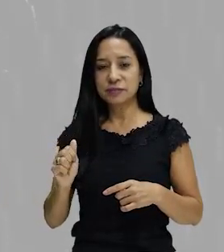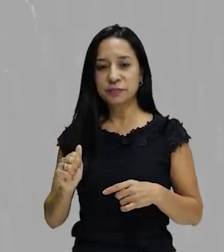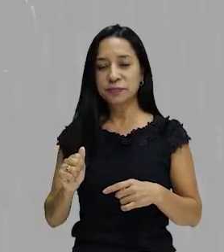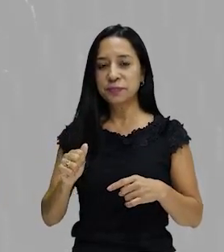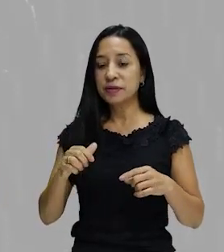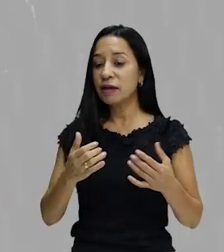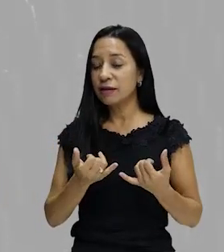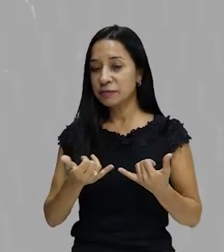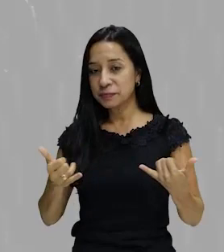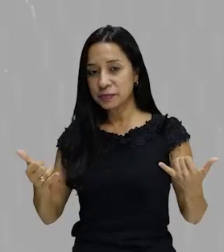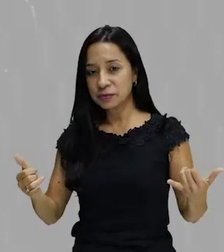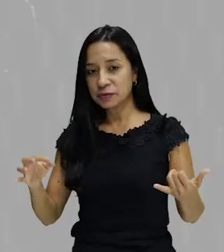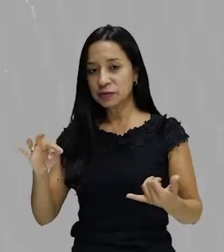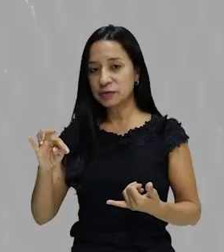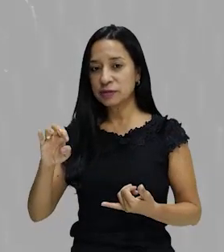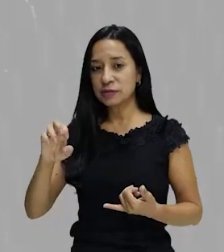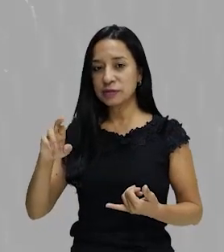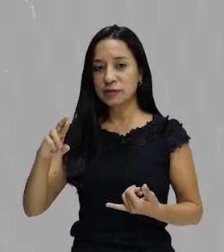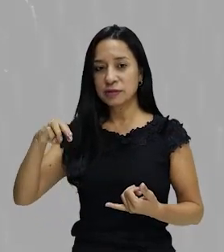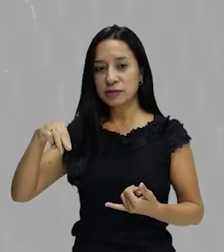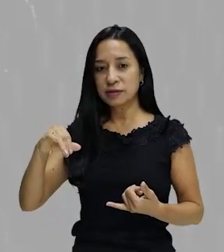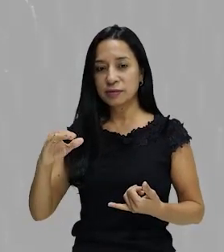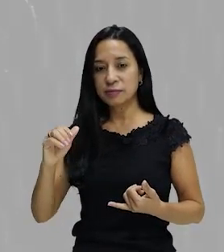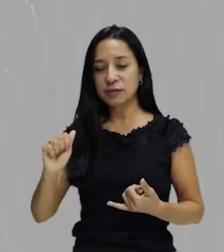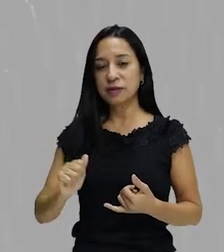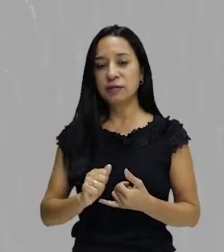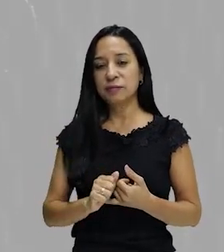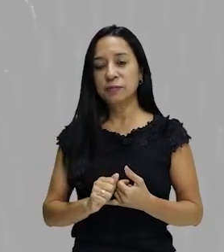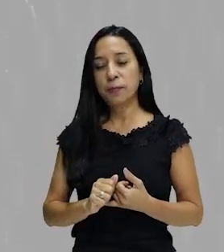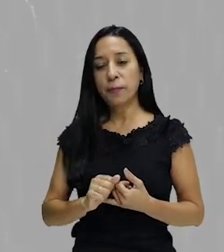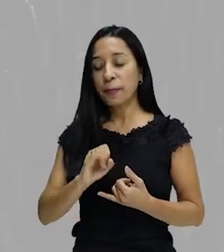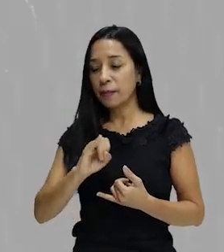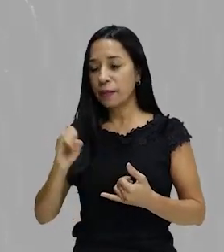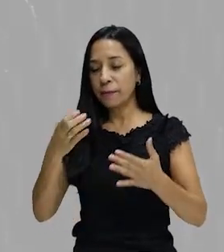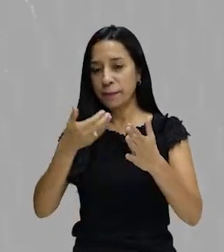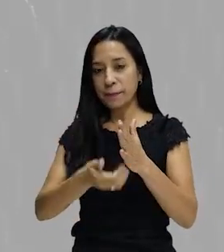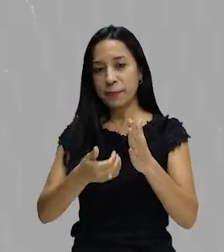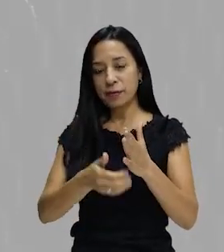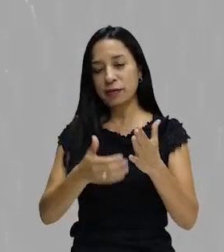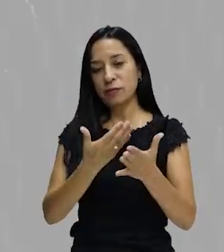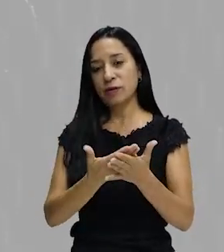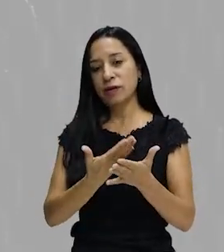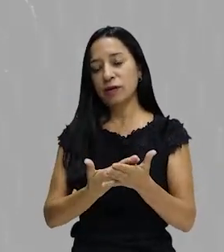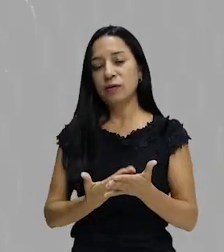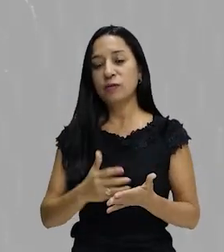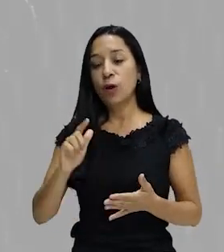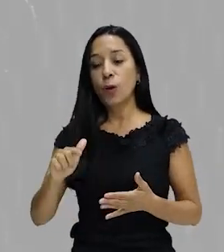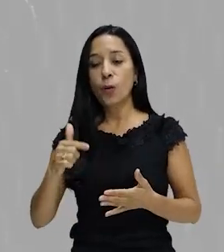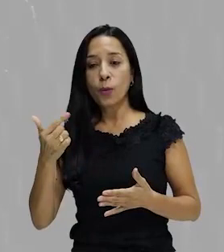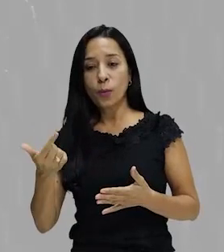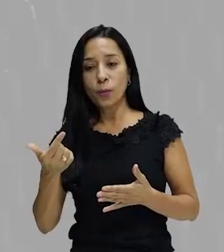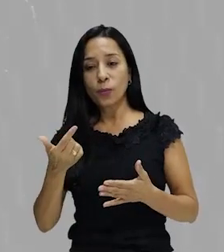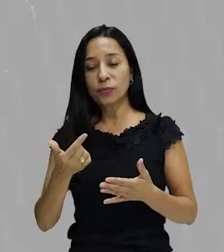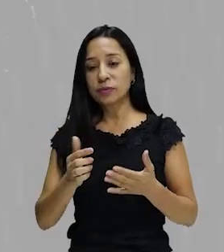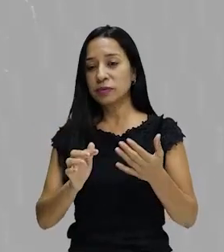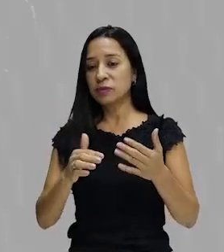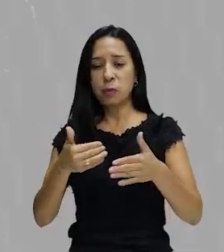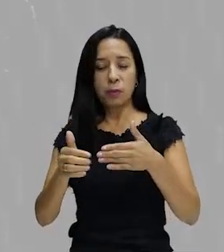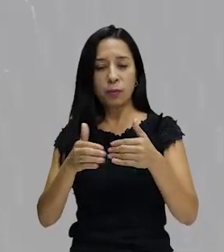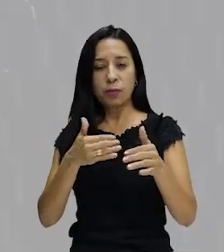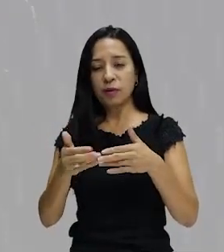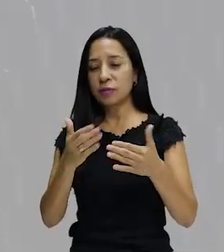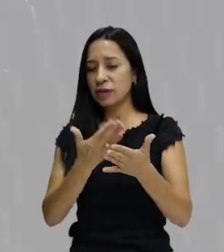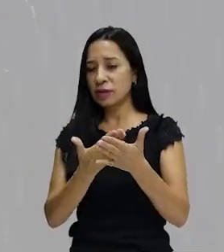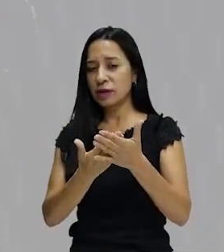aula, né? Sobre energia mecânica e energia térmica, e outra aula sobre energia, outra aula sobre física,